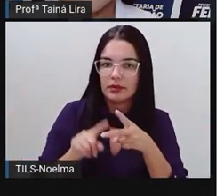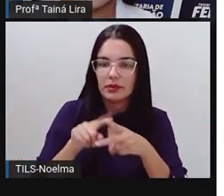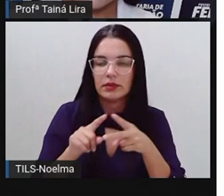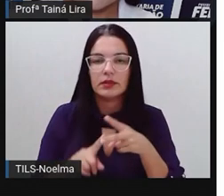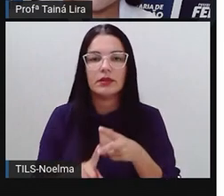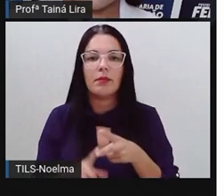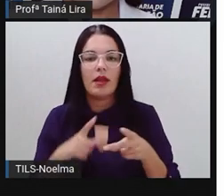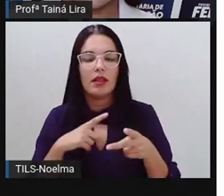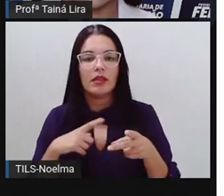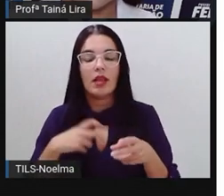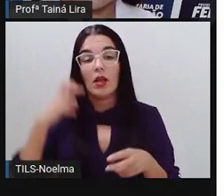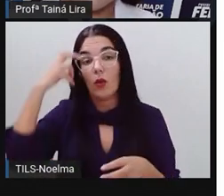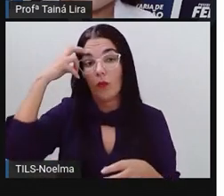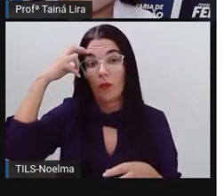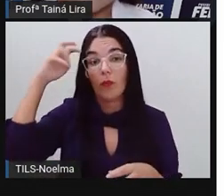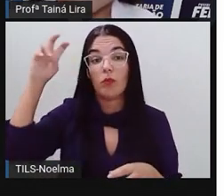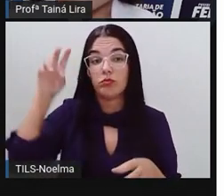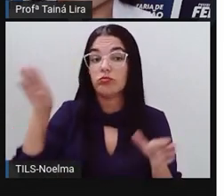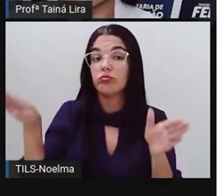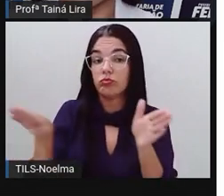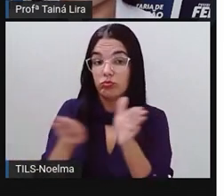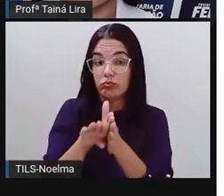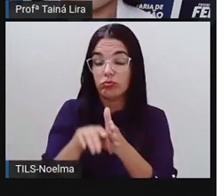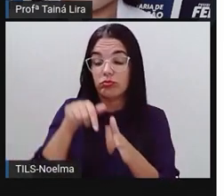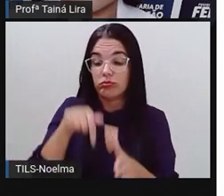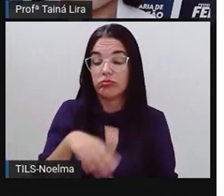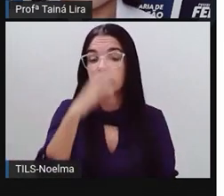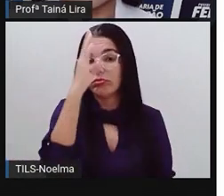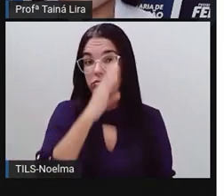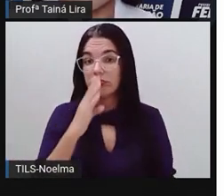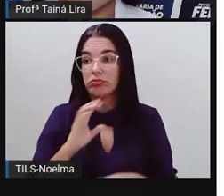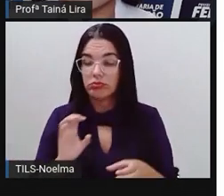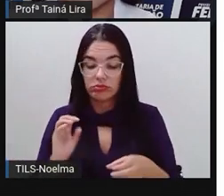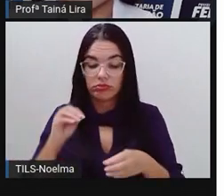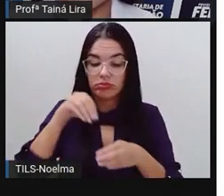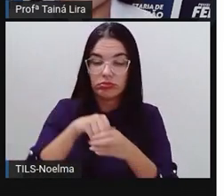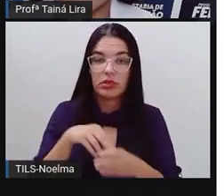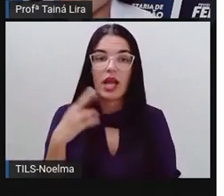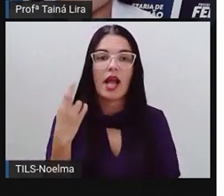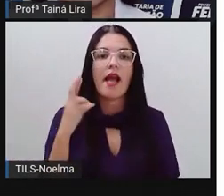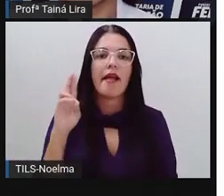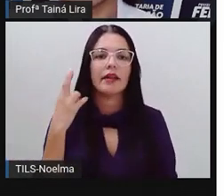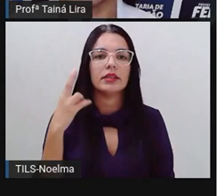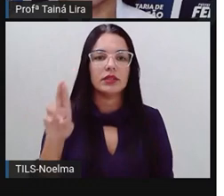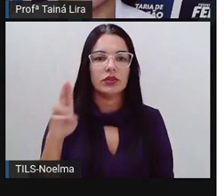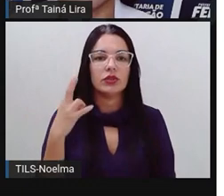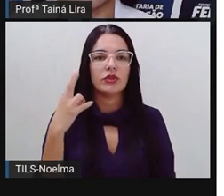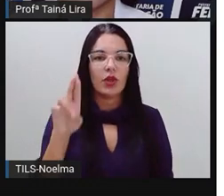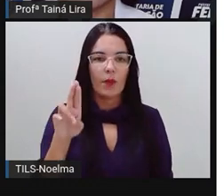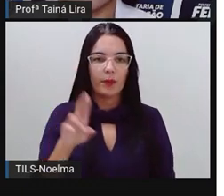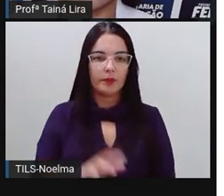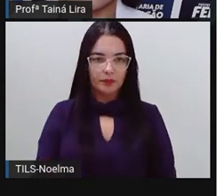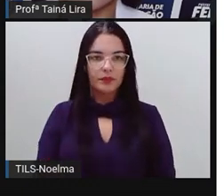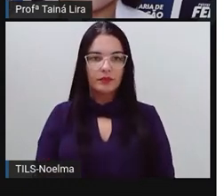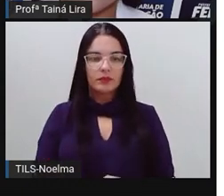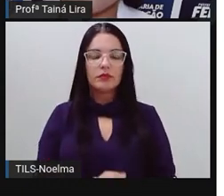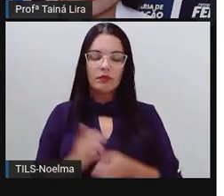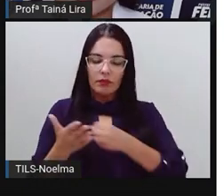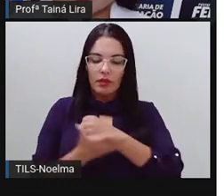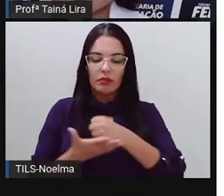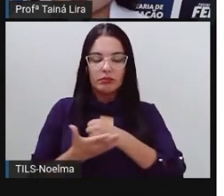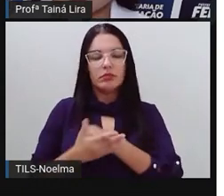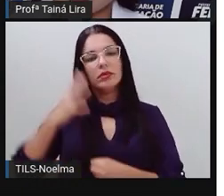parte né da cultura brasileira então nós temos aí as religiões também né de